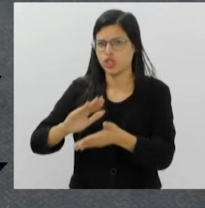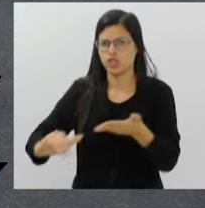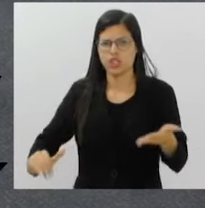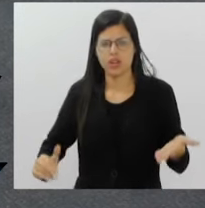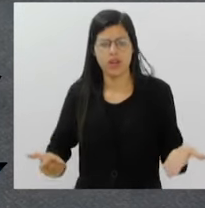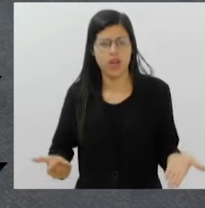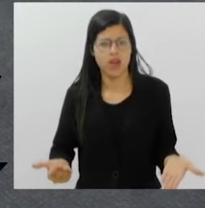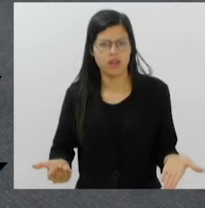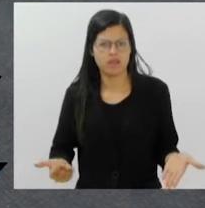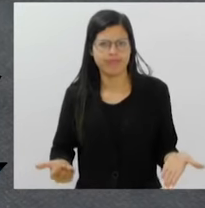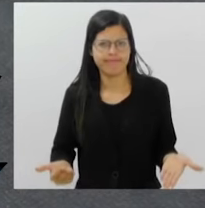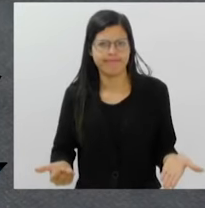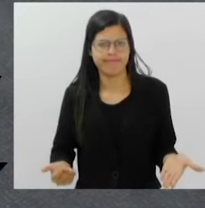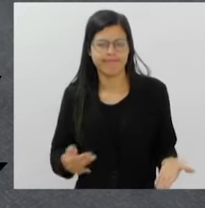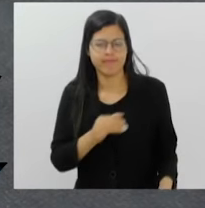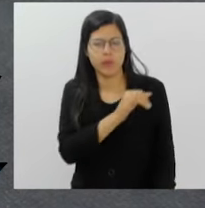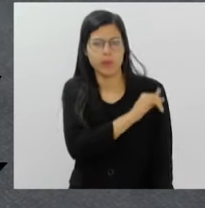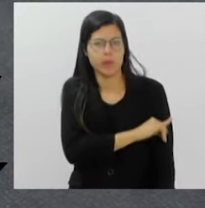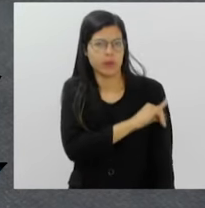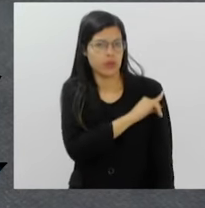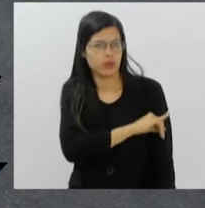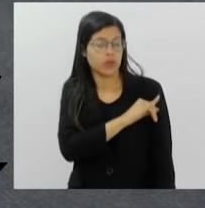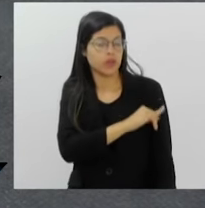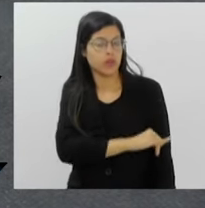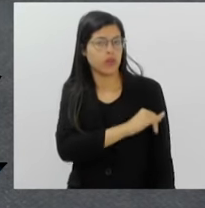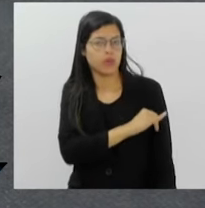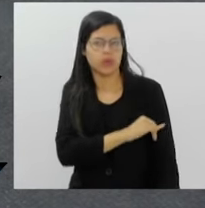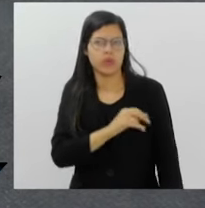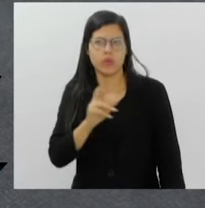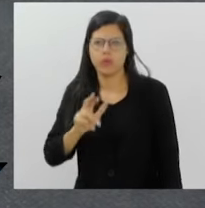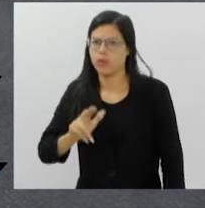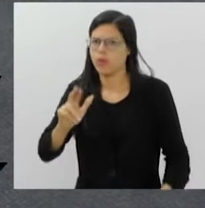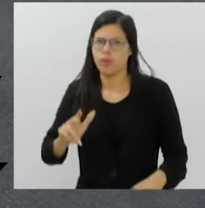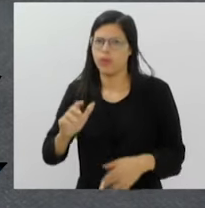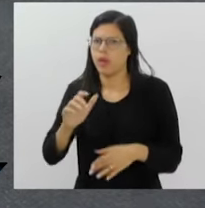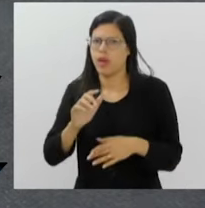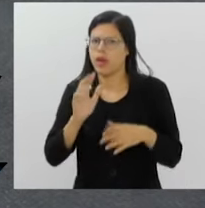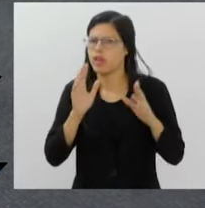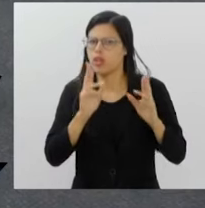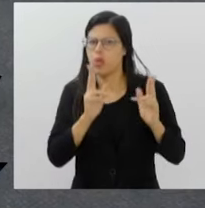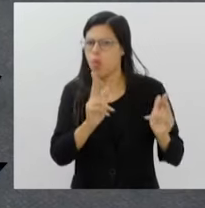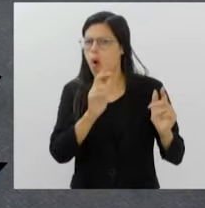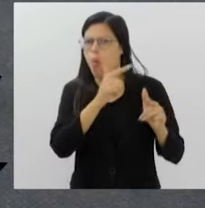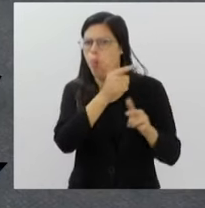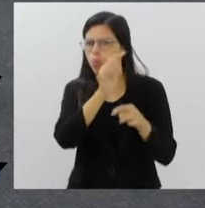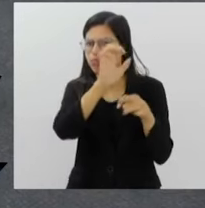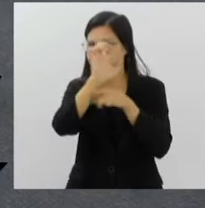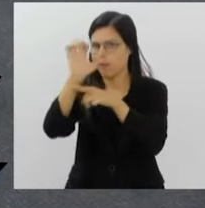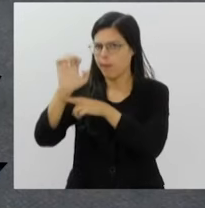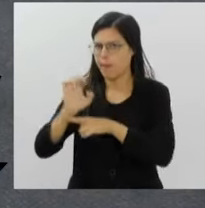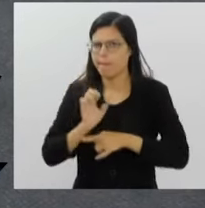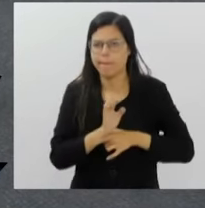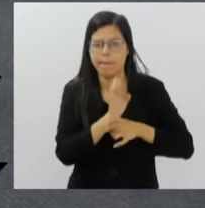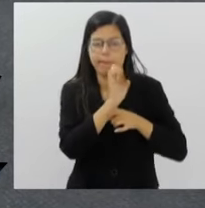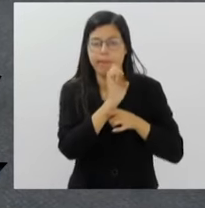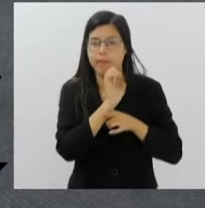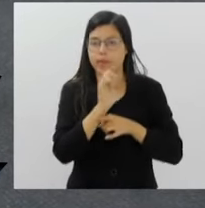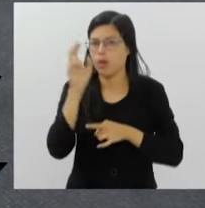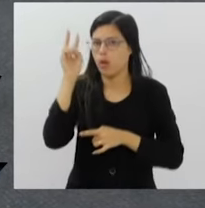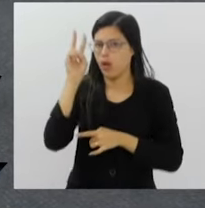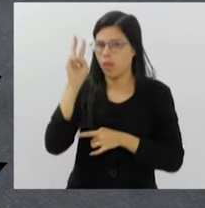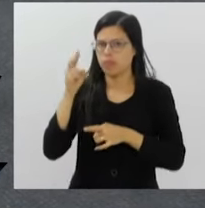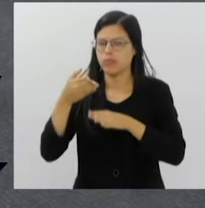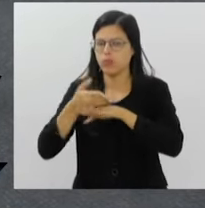O Rio de Janeiro não é qualquer estado como os outros, não. Eu me lembro quando fui em Brasília para